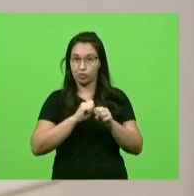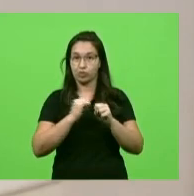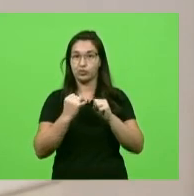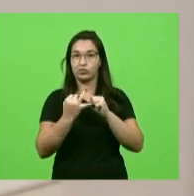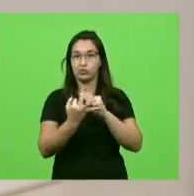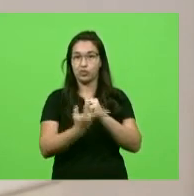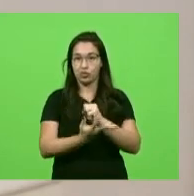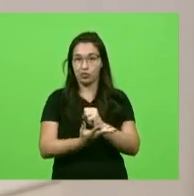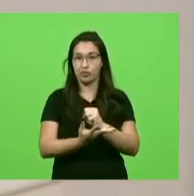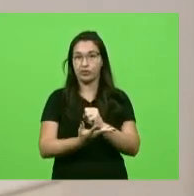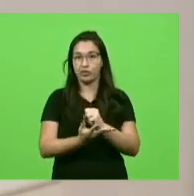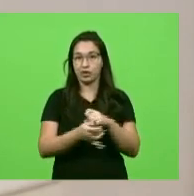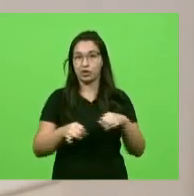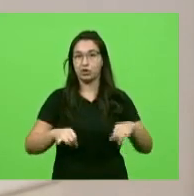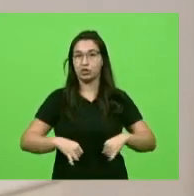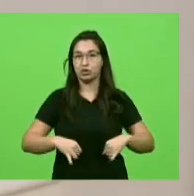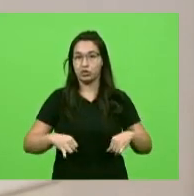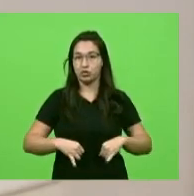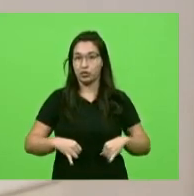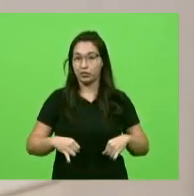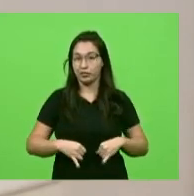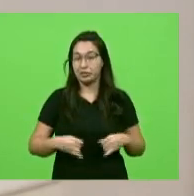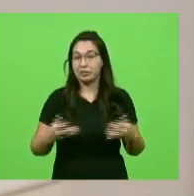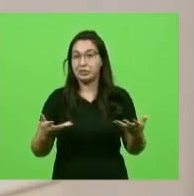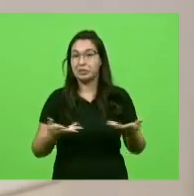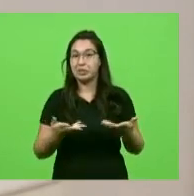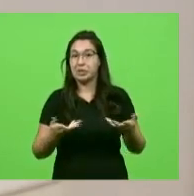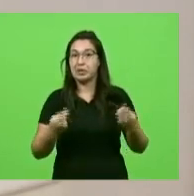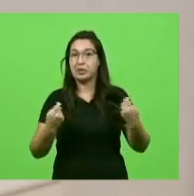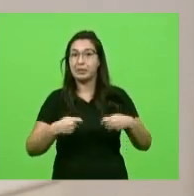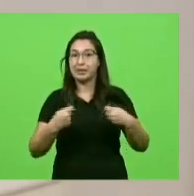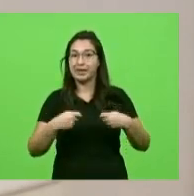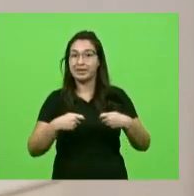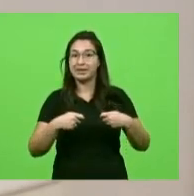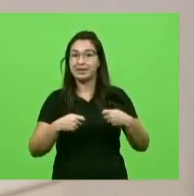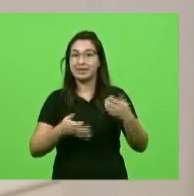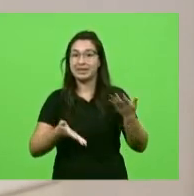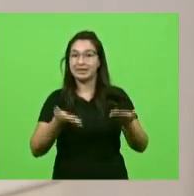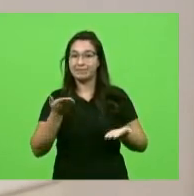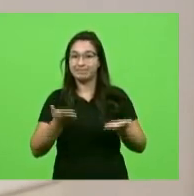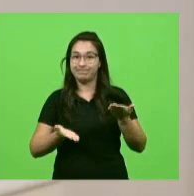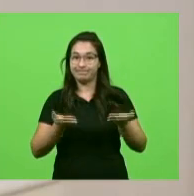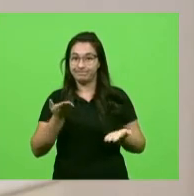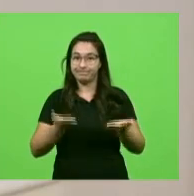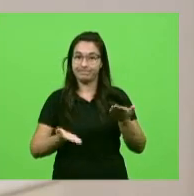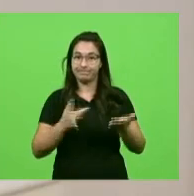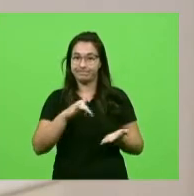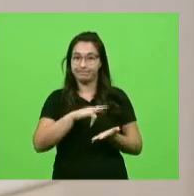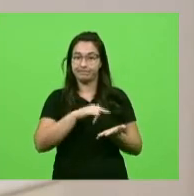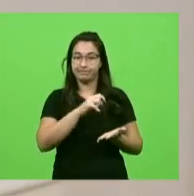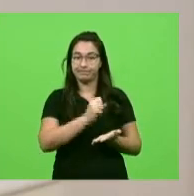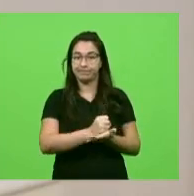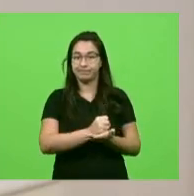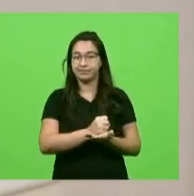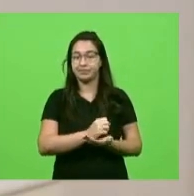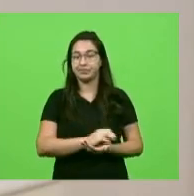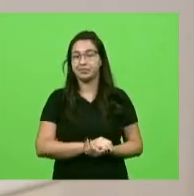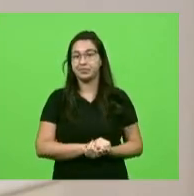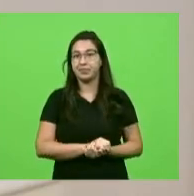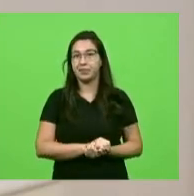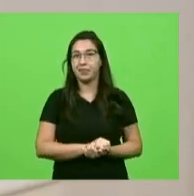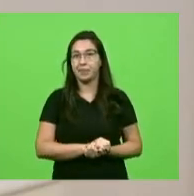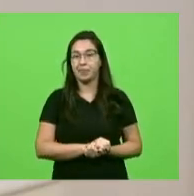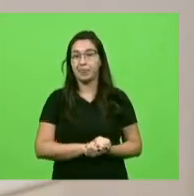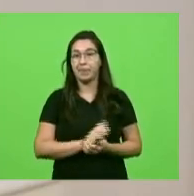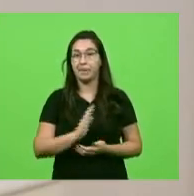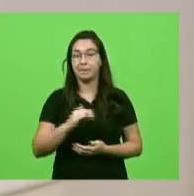do Covid-19, que impõe a necessidade de flexibilização das regras legais e contratuais, fecha aspas. Na oportunidade,